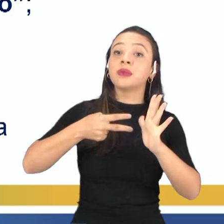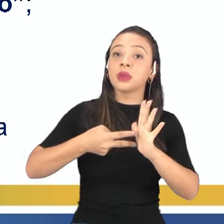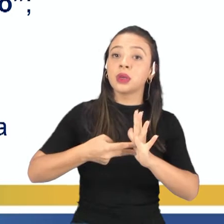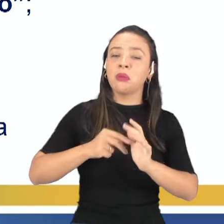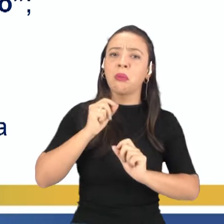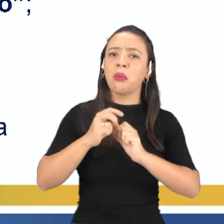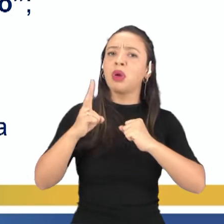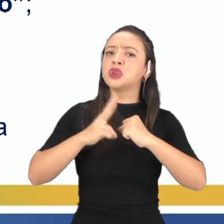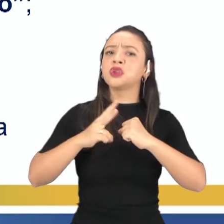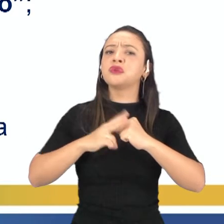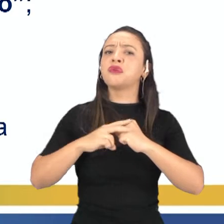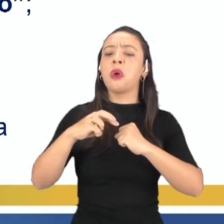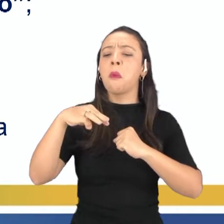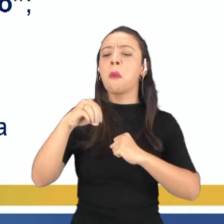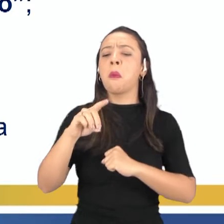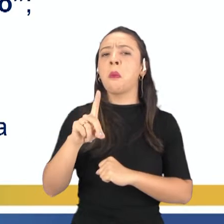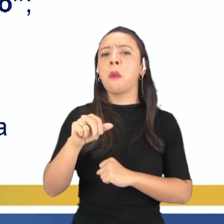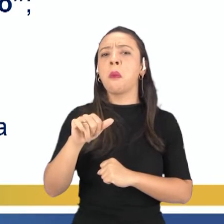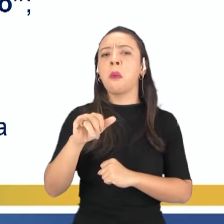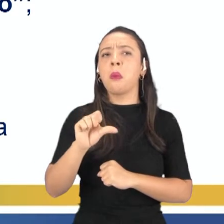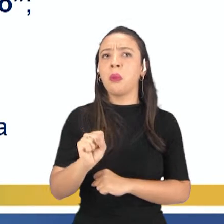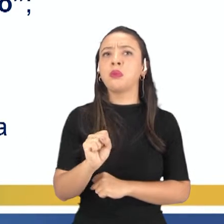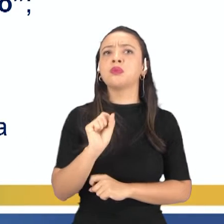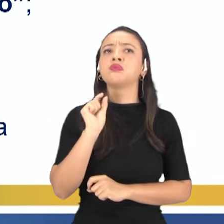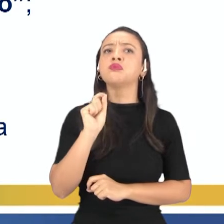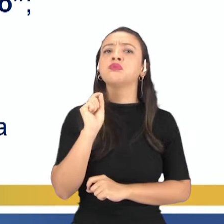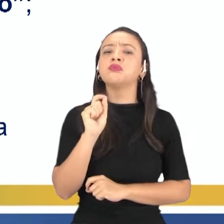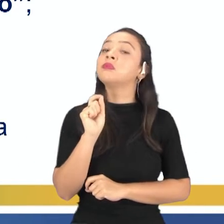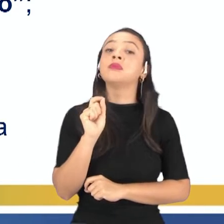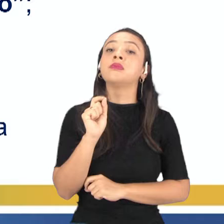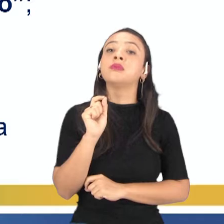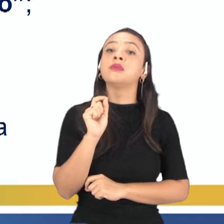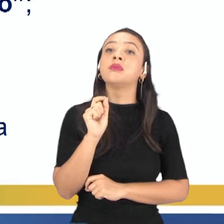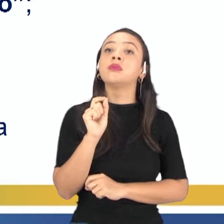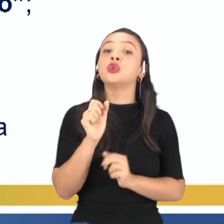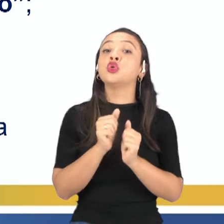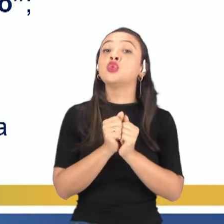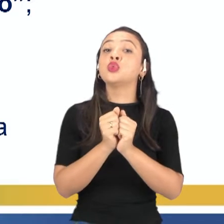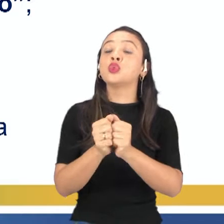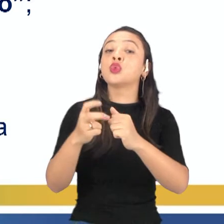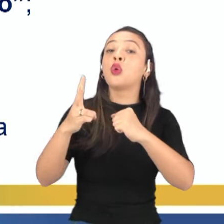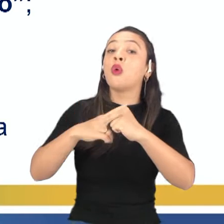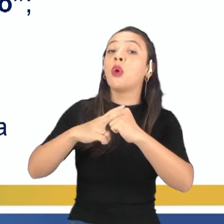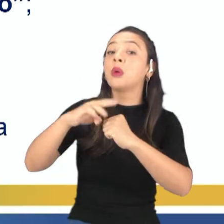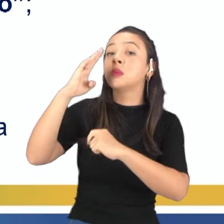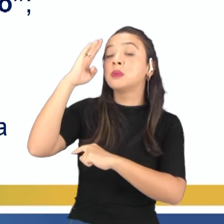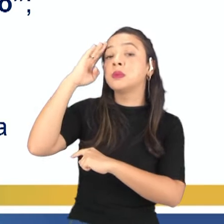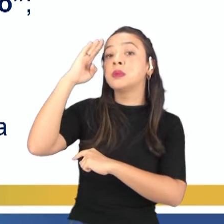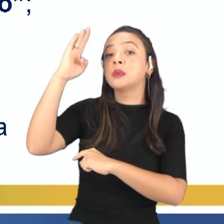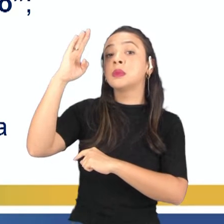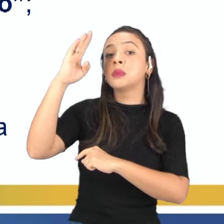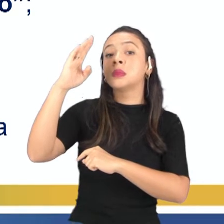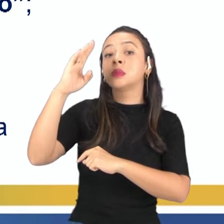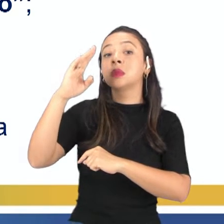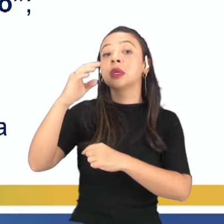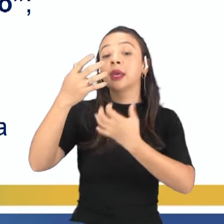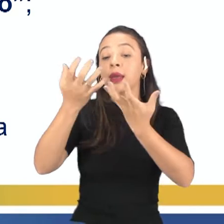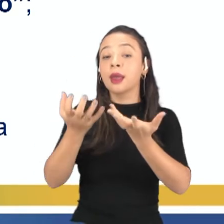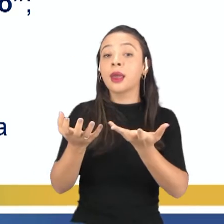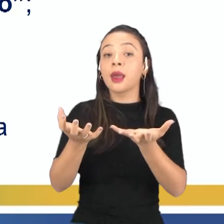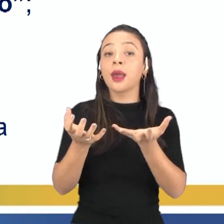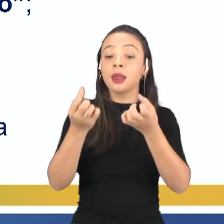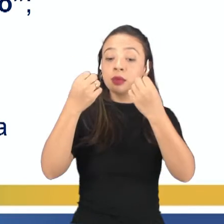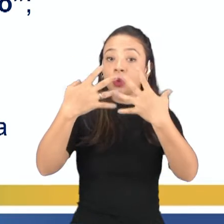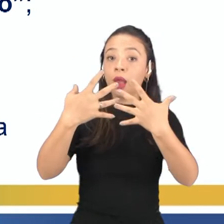modais, os modal verbs? Então os verbos modais acompanham os verbos principais para expressar uma ideia